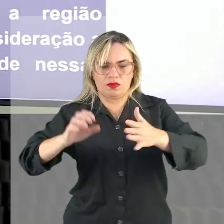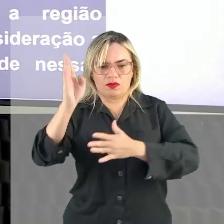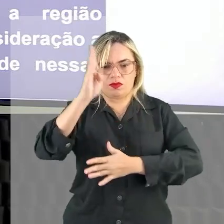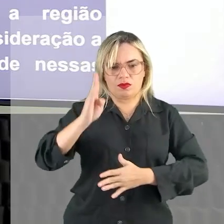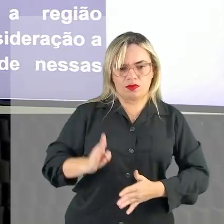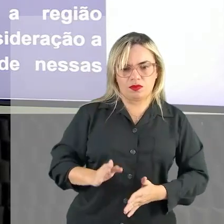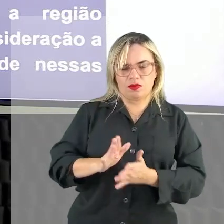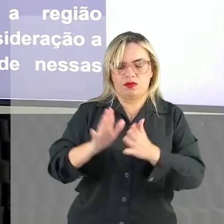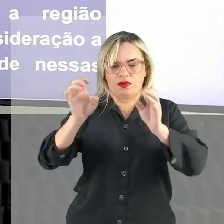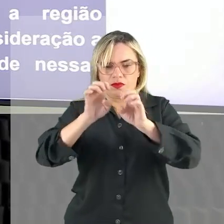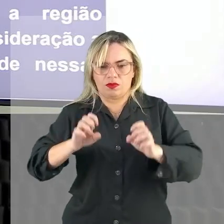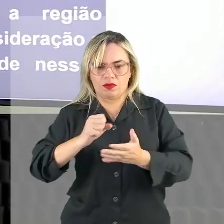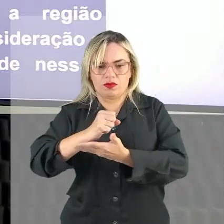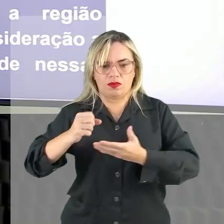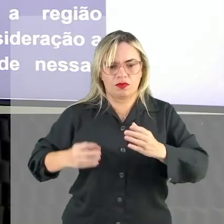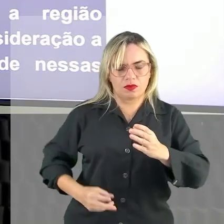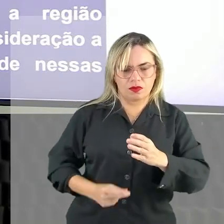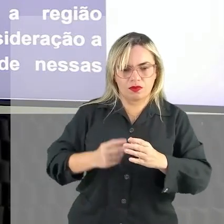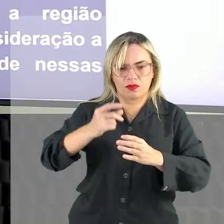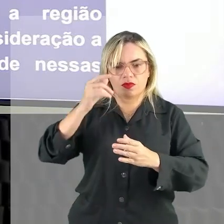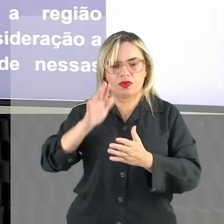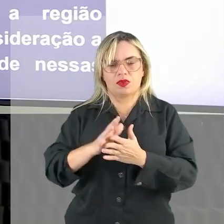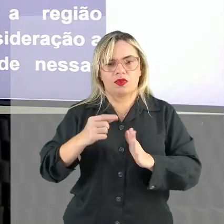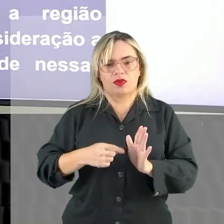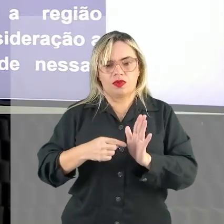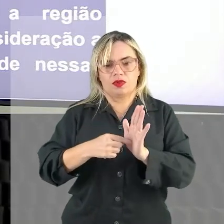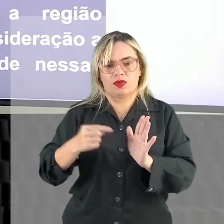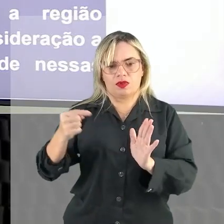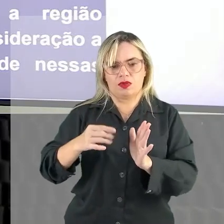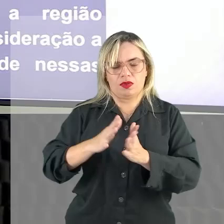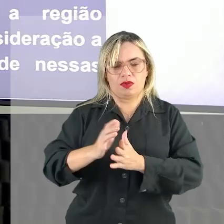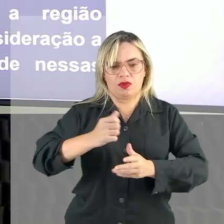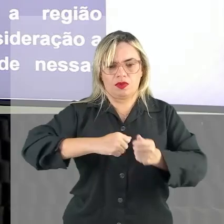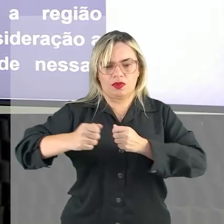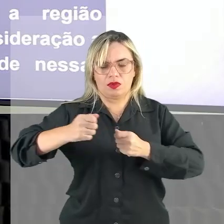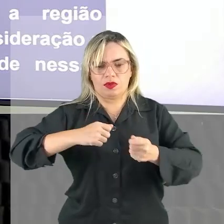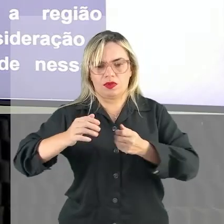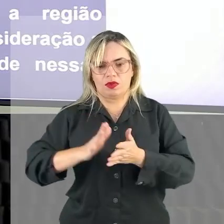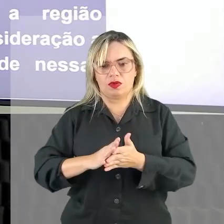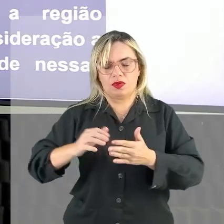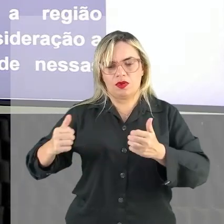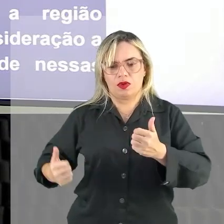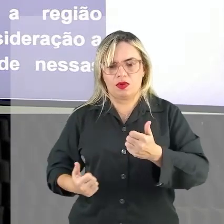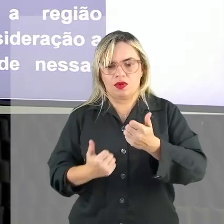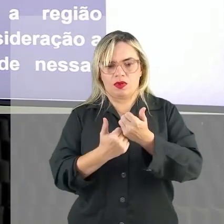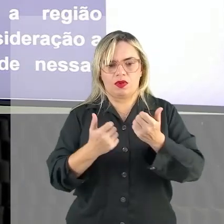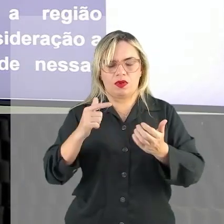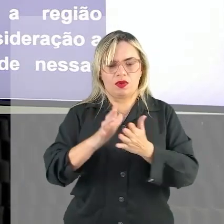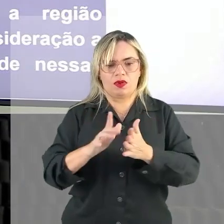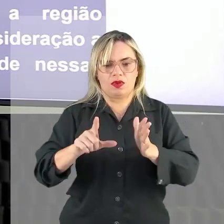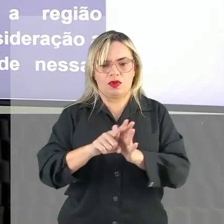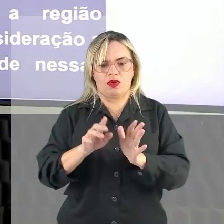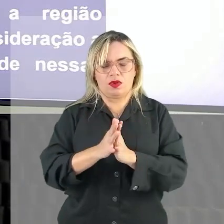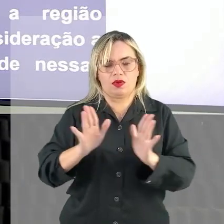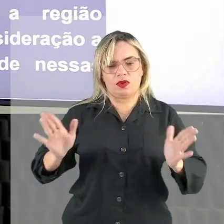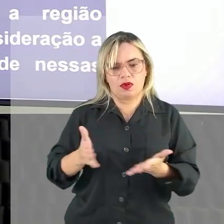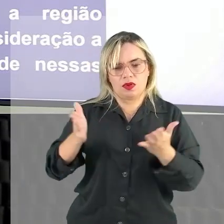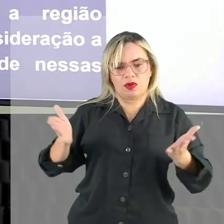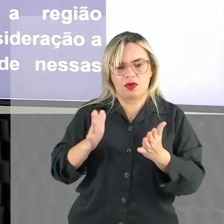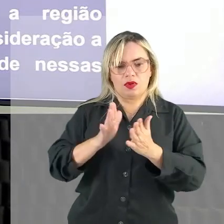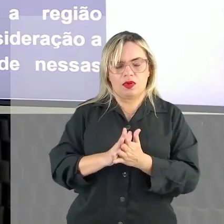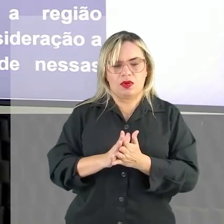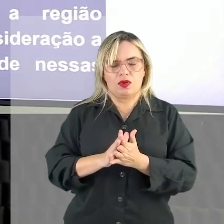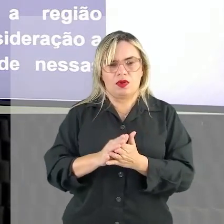Brasil, estruturadas em base capitalista, atuam a partir de mecanismos de financiamento e apoio às legislações que incentivam a exploração de territórios